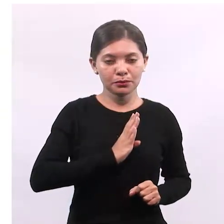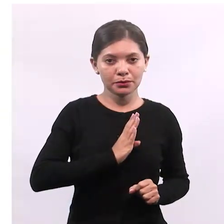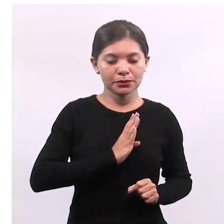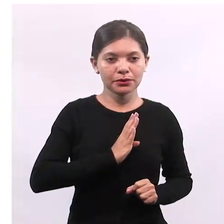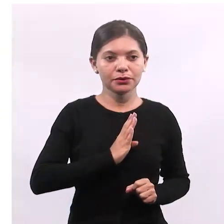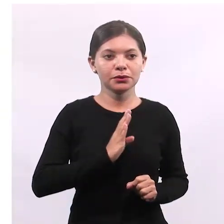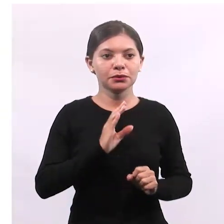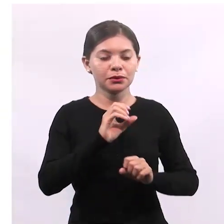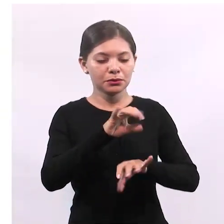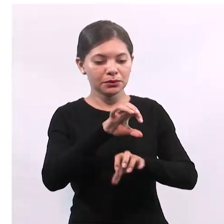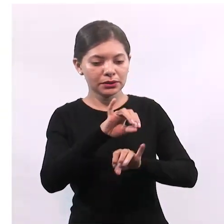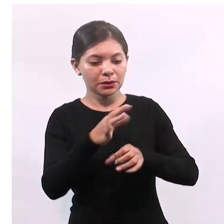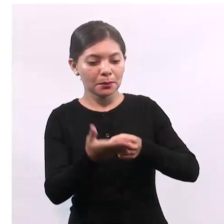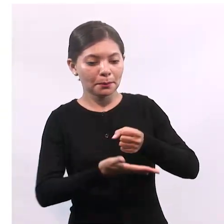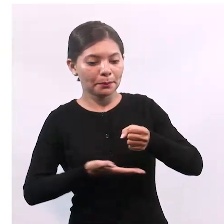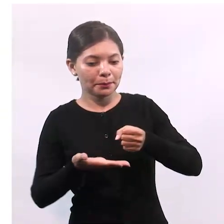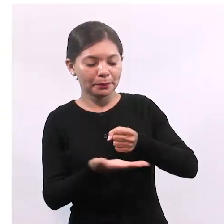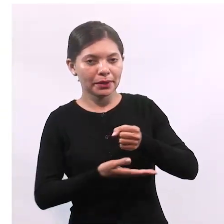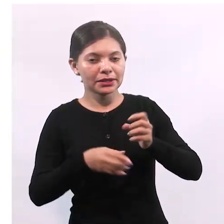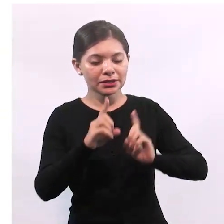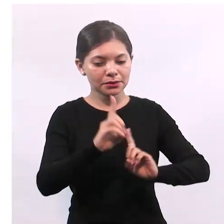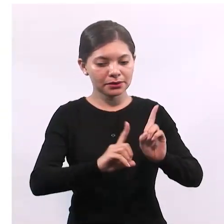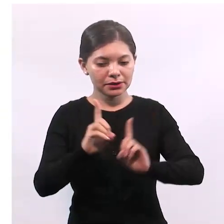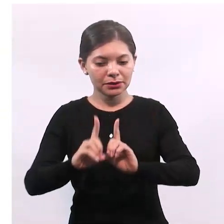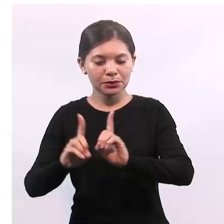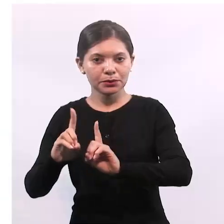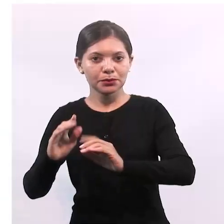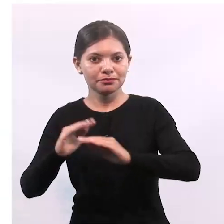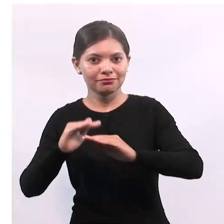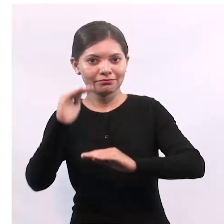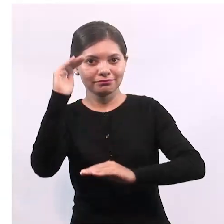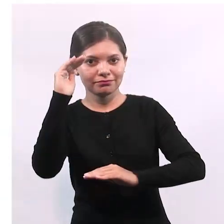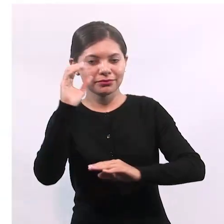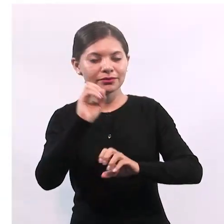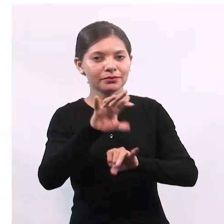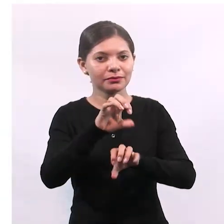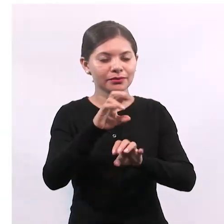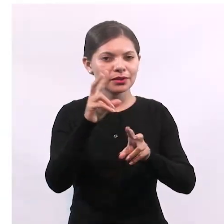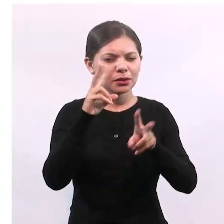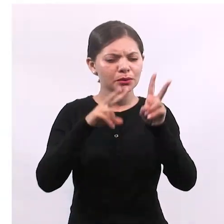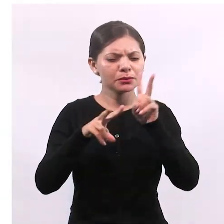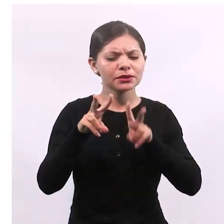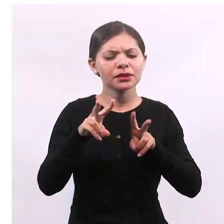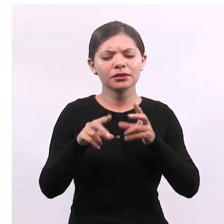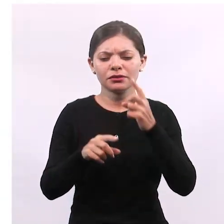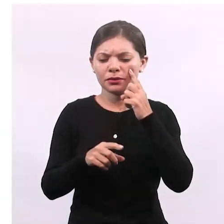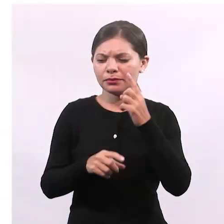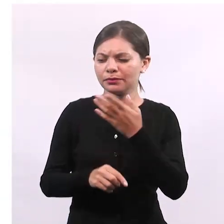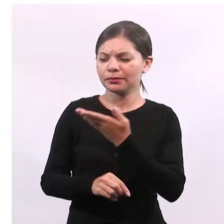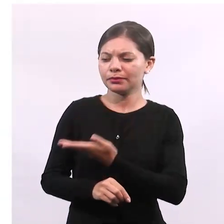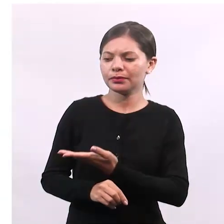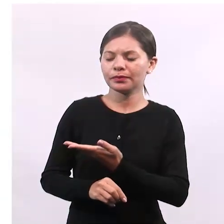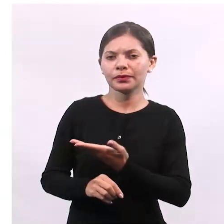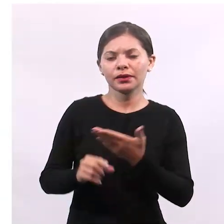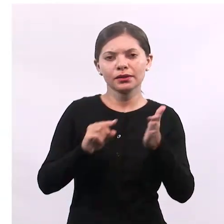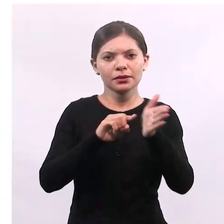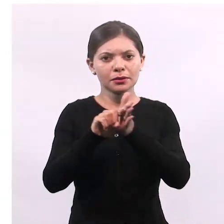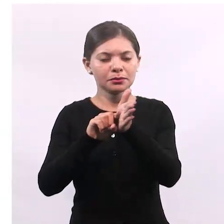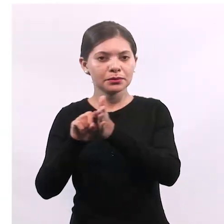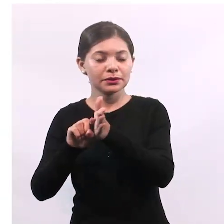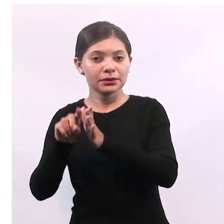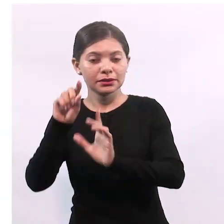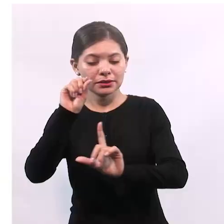Educação Básica E aí também tem o senso depois da educação superior então Observe que a pesquisa estatística é para